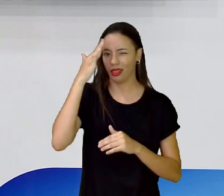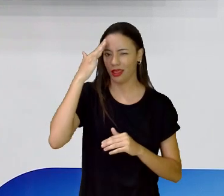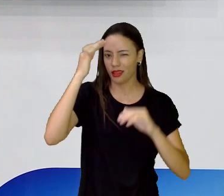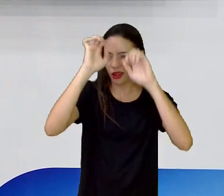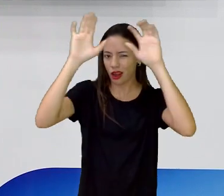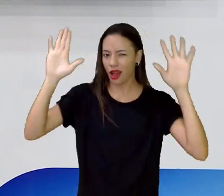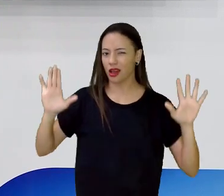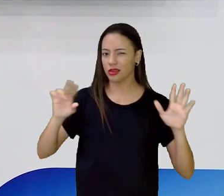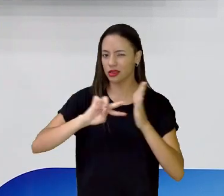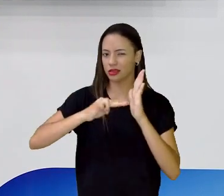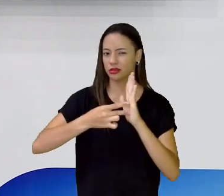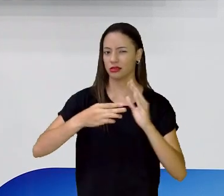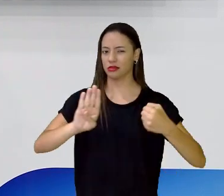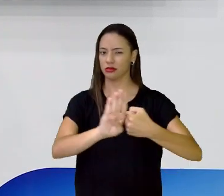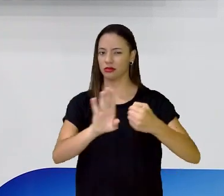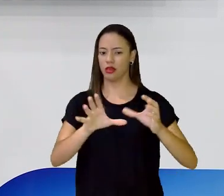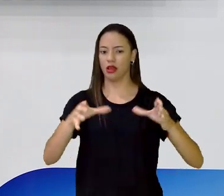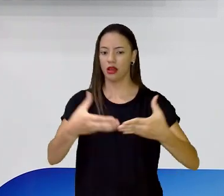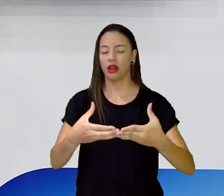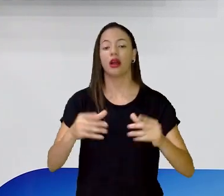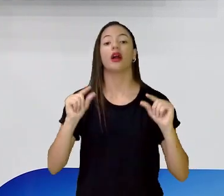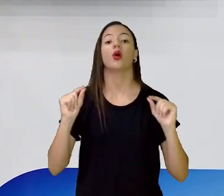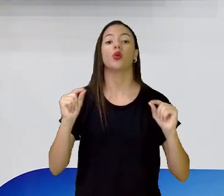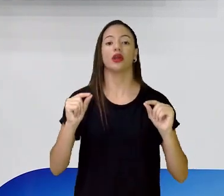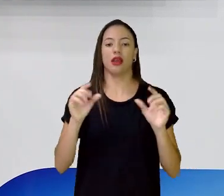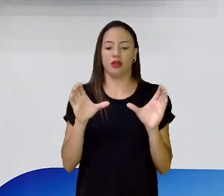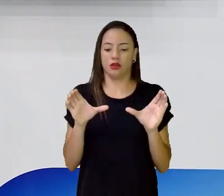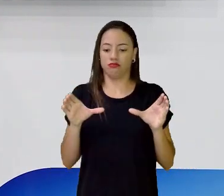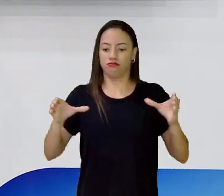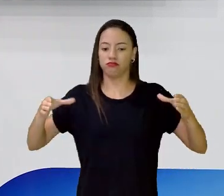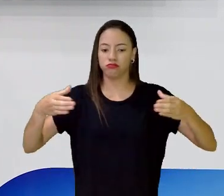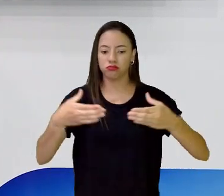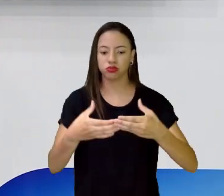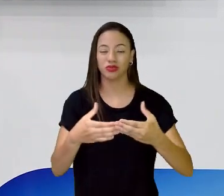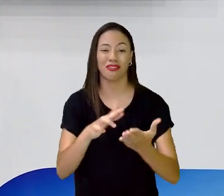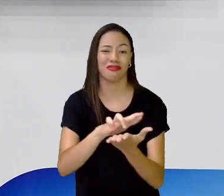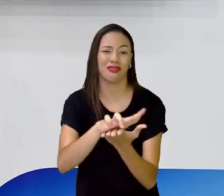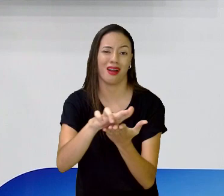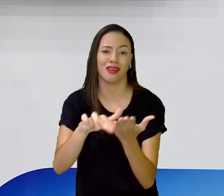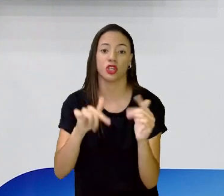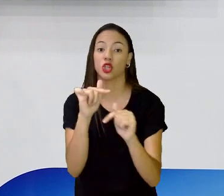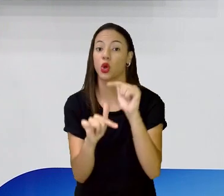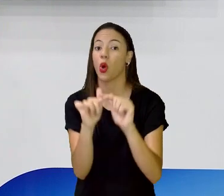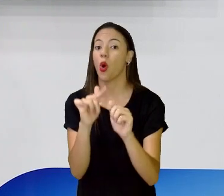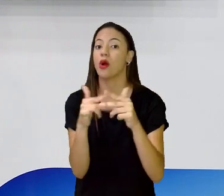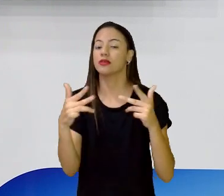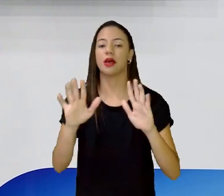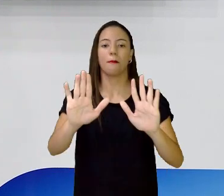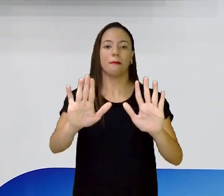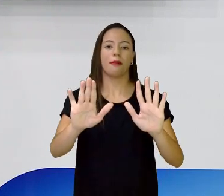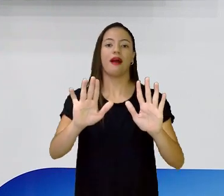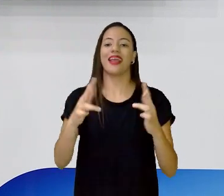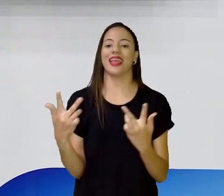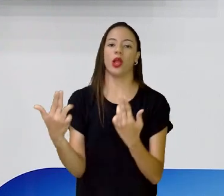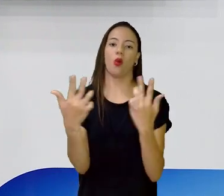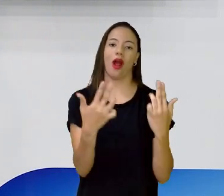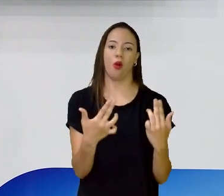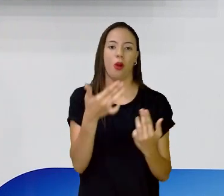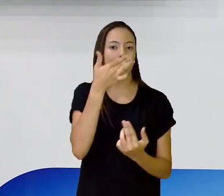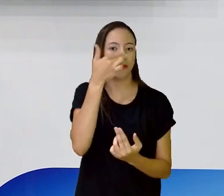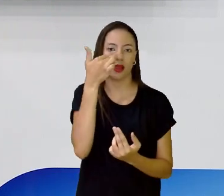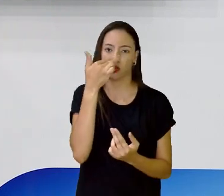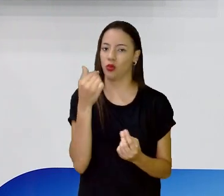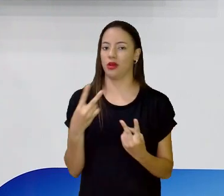substantivo coletivo? É um conjunto, são muitas coisas, mas da mesma